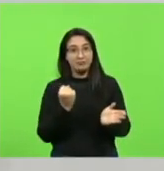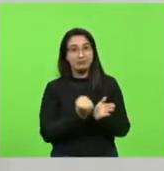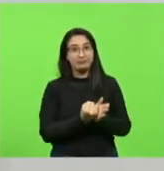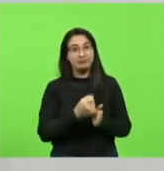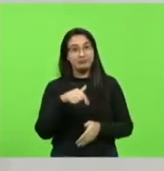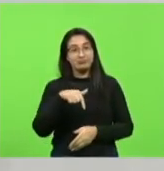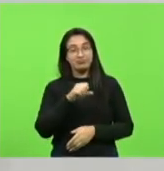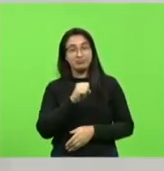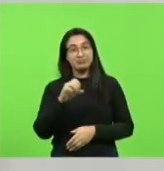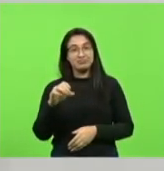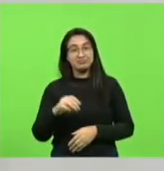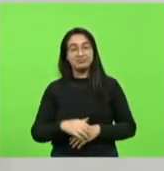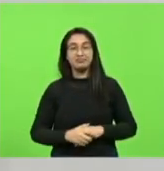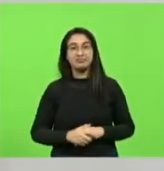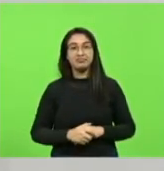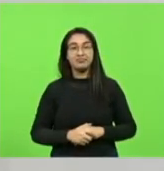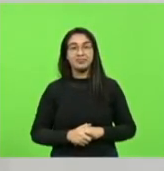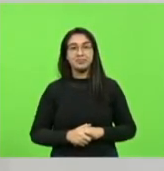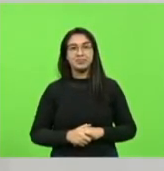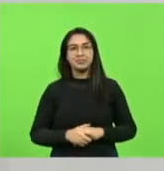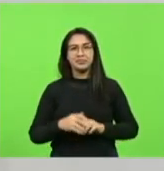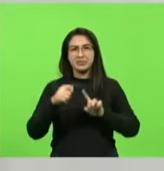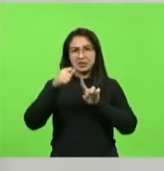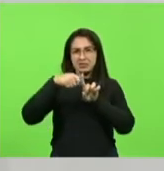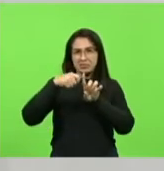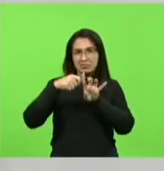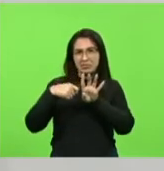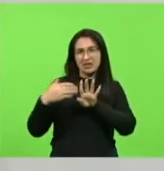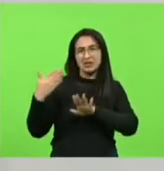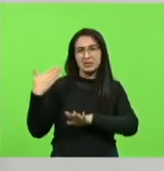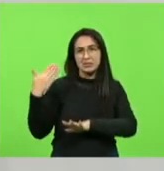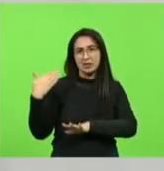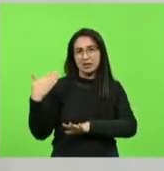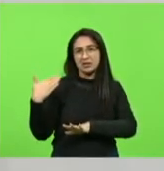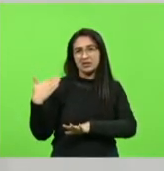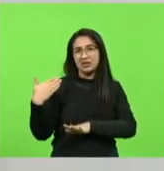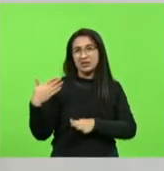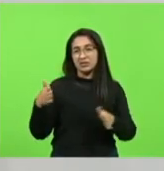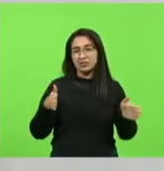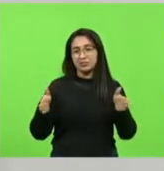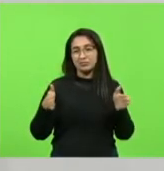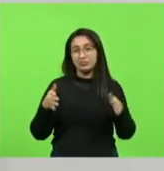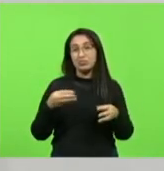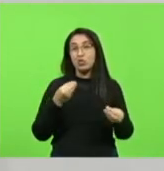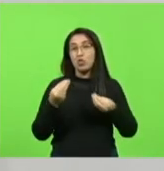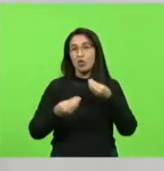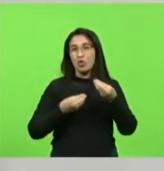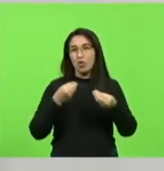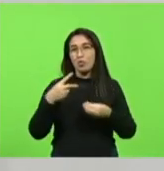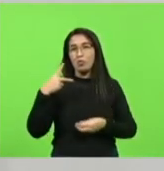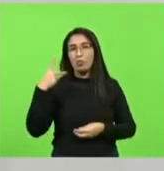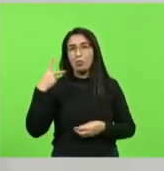últimos meses, atravessamos um processo de instabilidade política